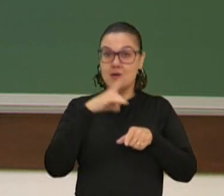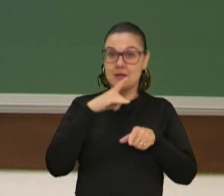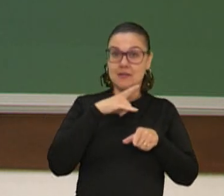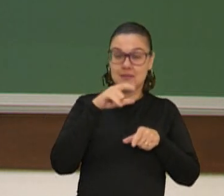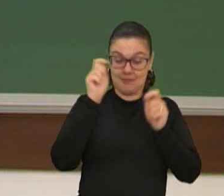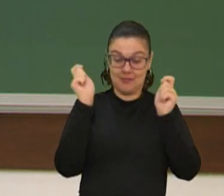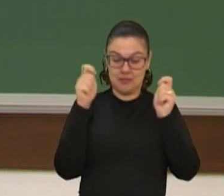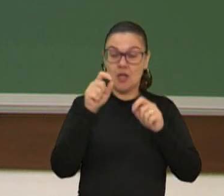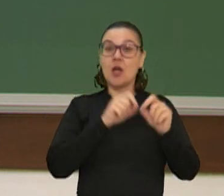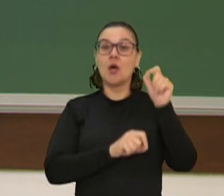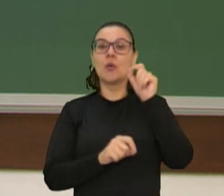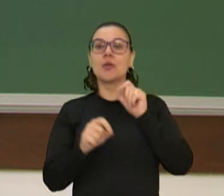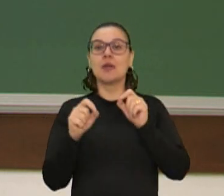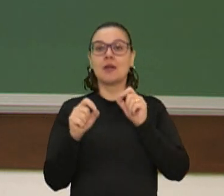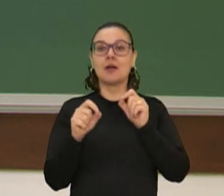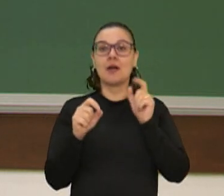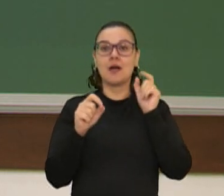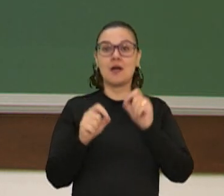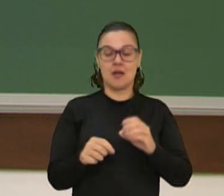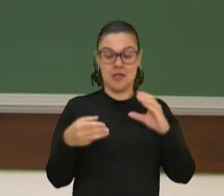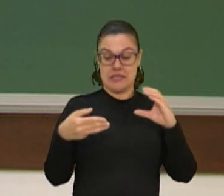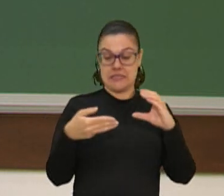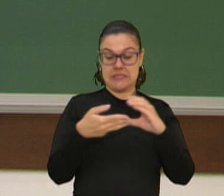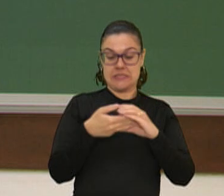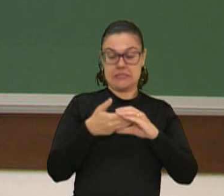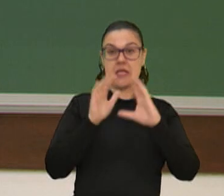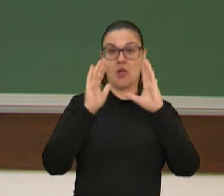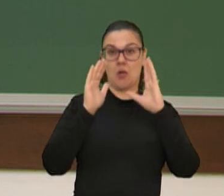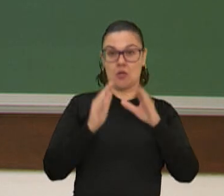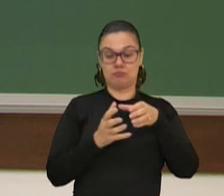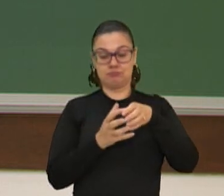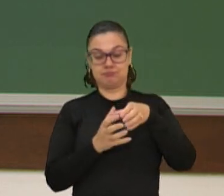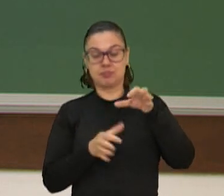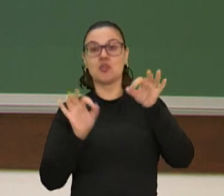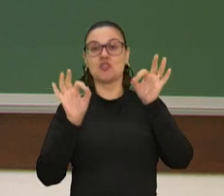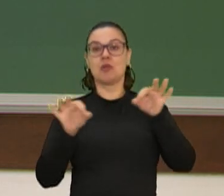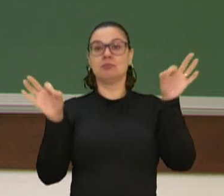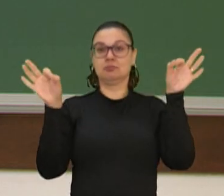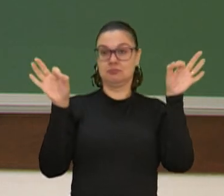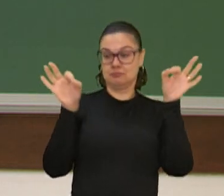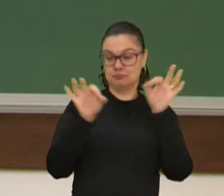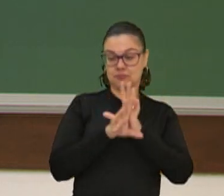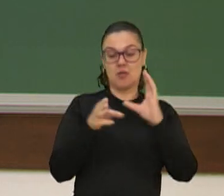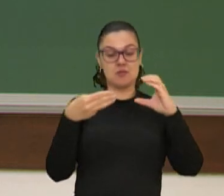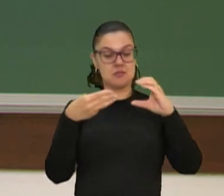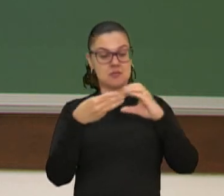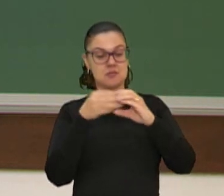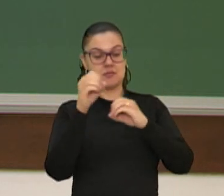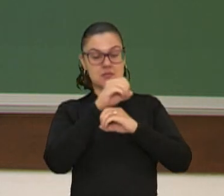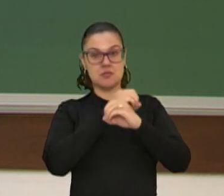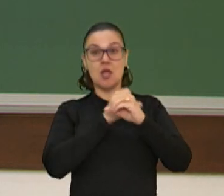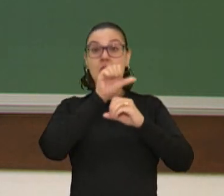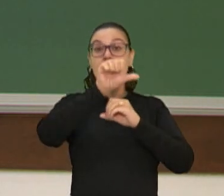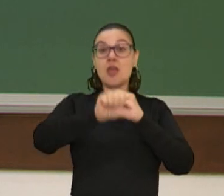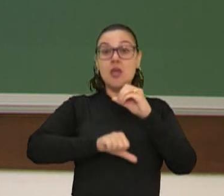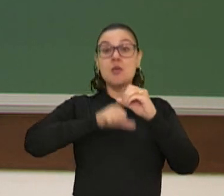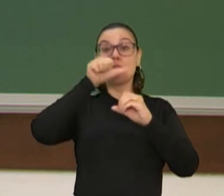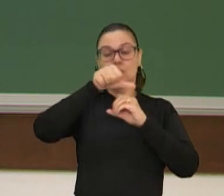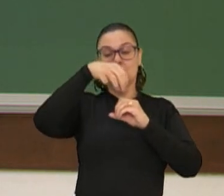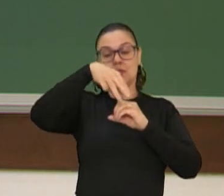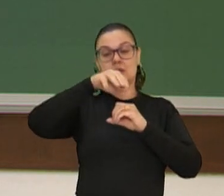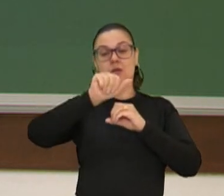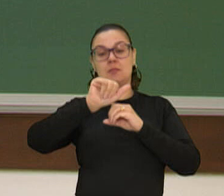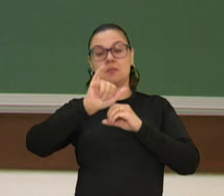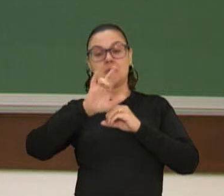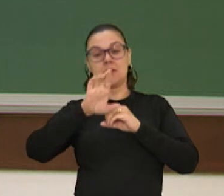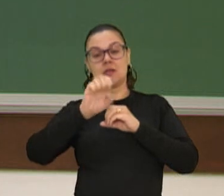animais não somos, é pegar células adultas, já especializadas, e transformar em meristema novamente.